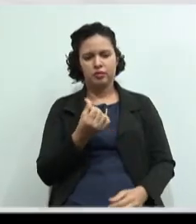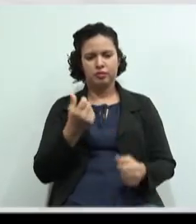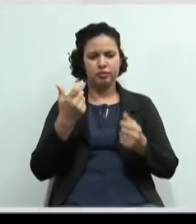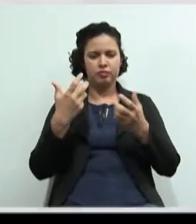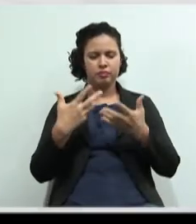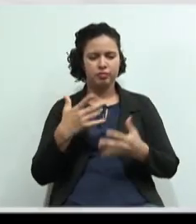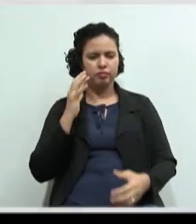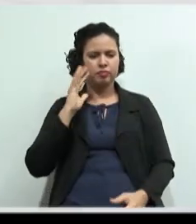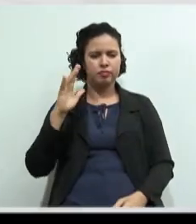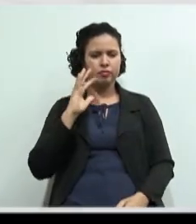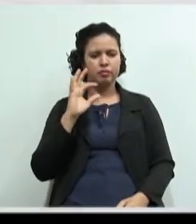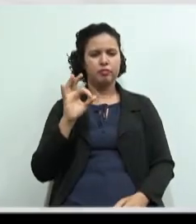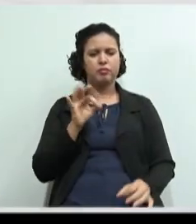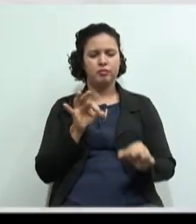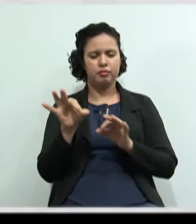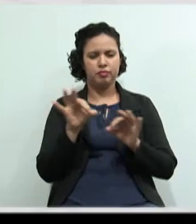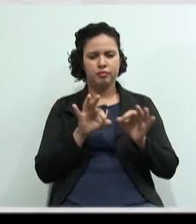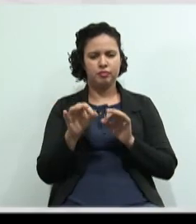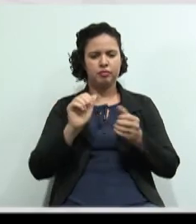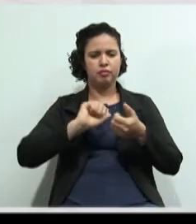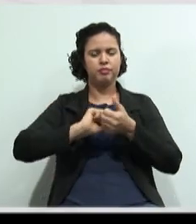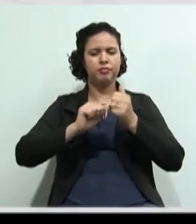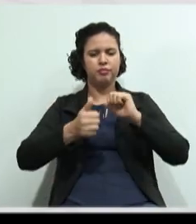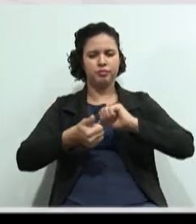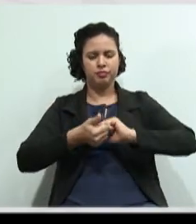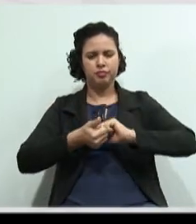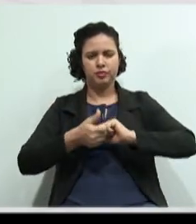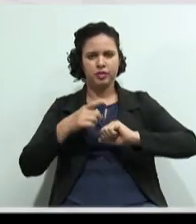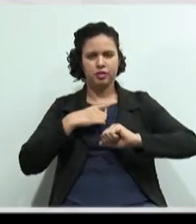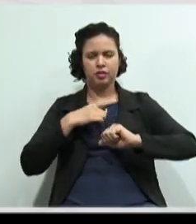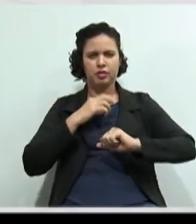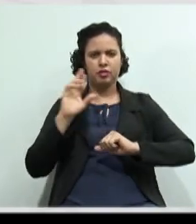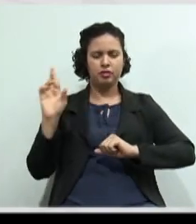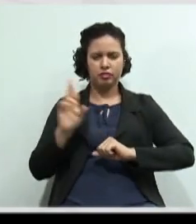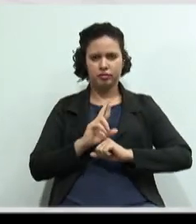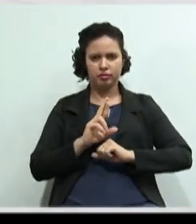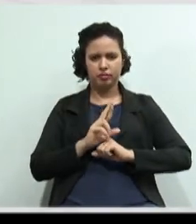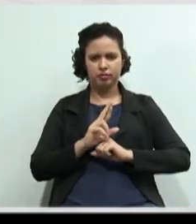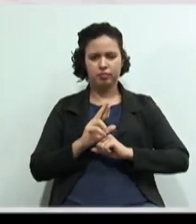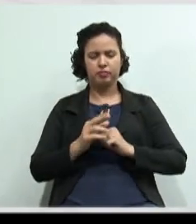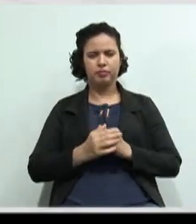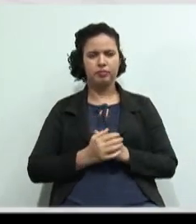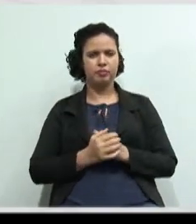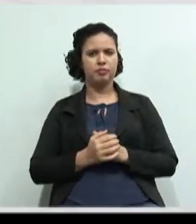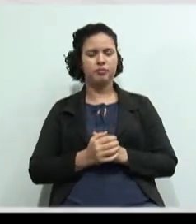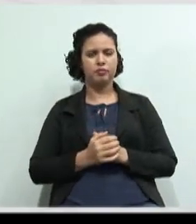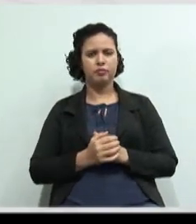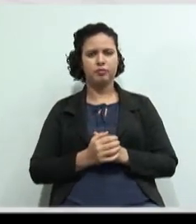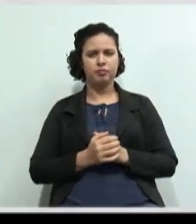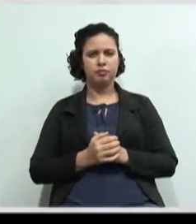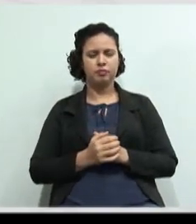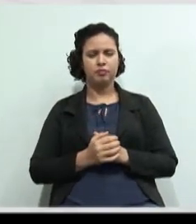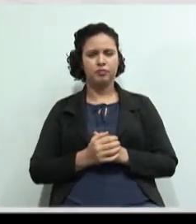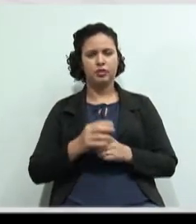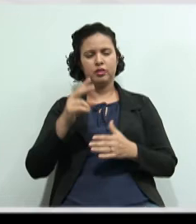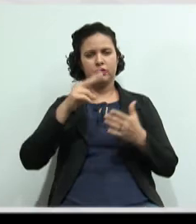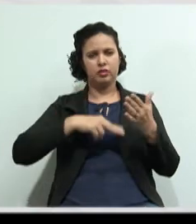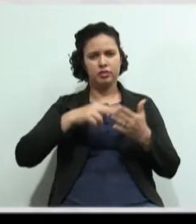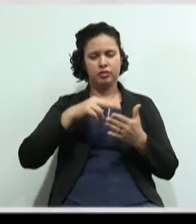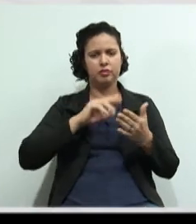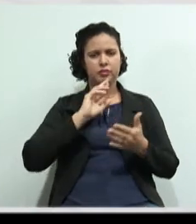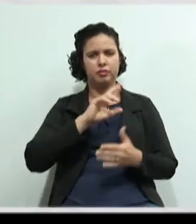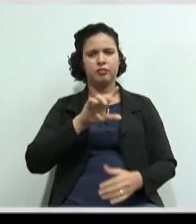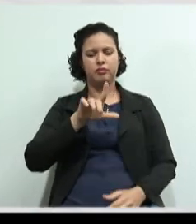do planejamento da adaptação. Tem resposta aí, professor? Número 6, nós vamos aqui ler a resposta do